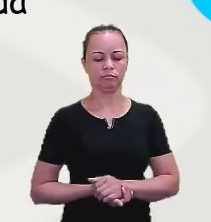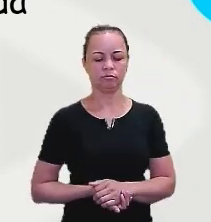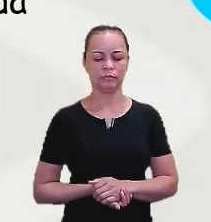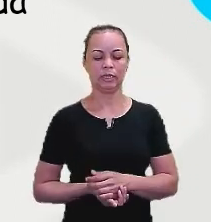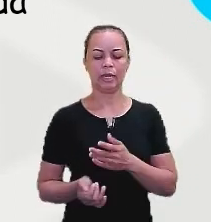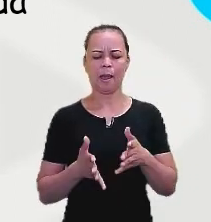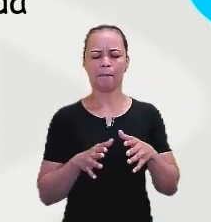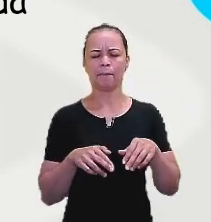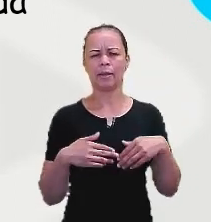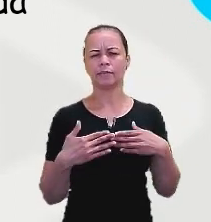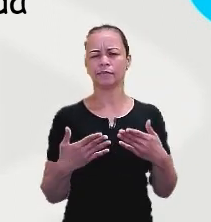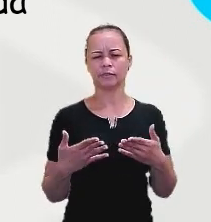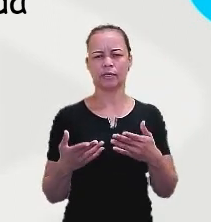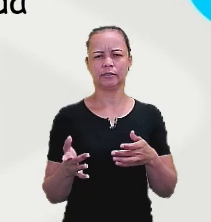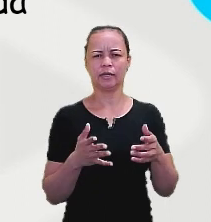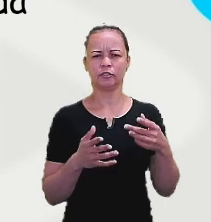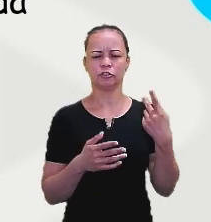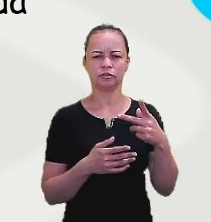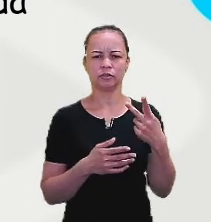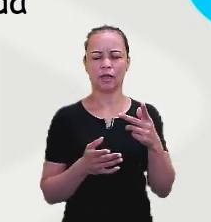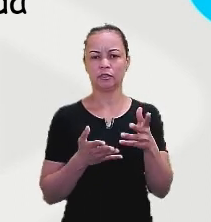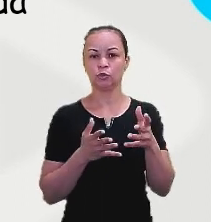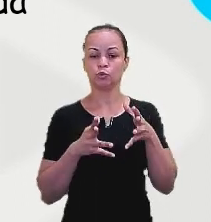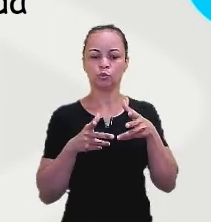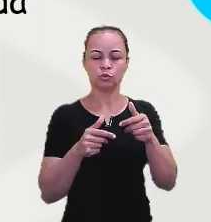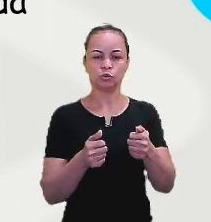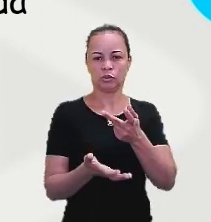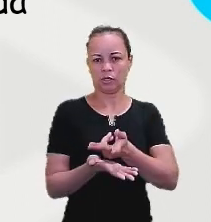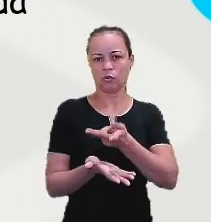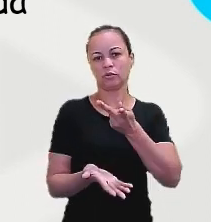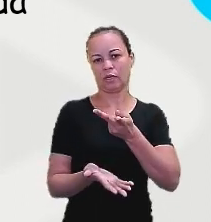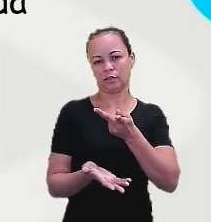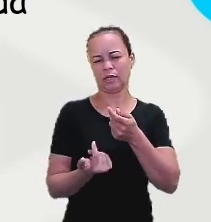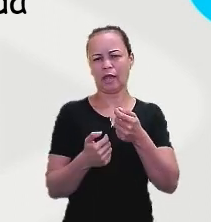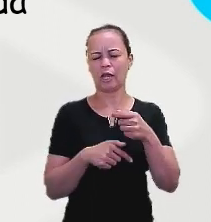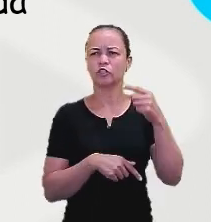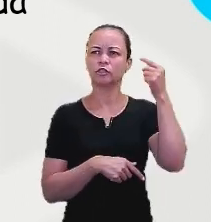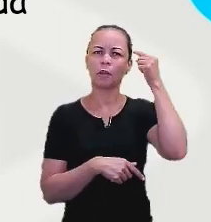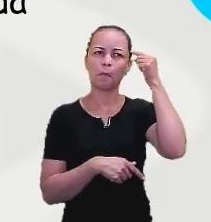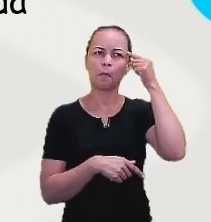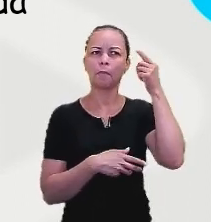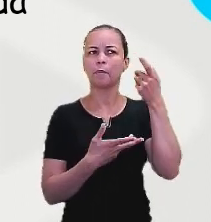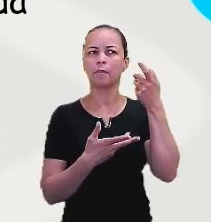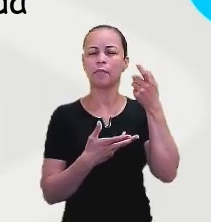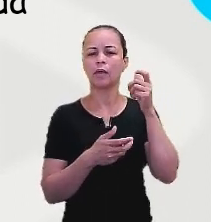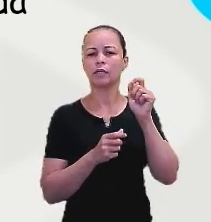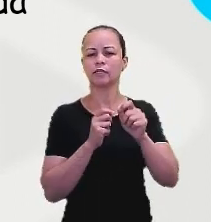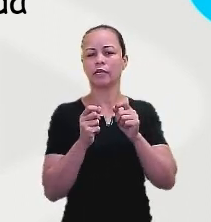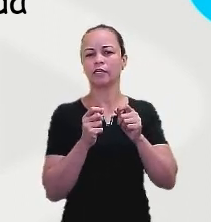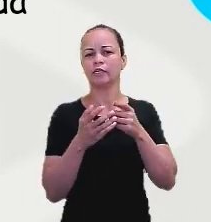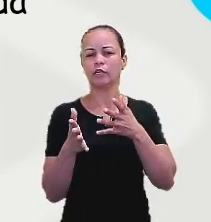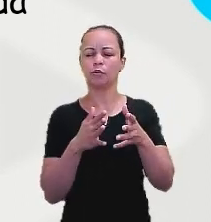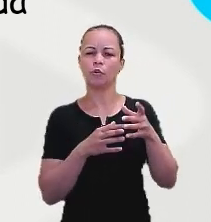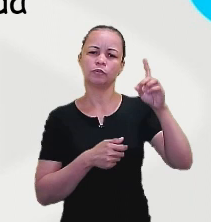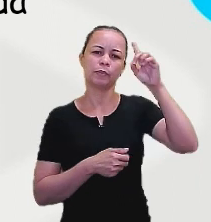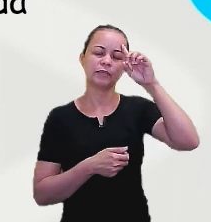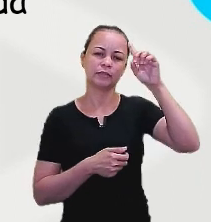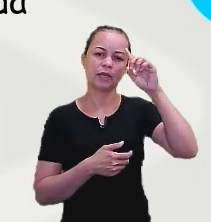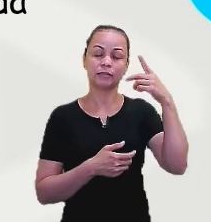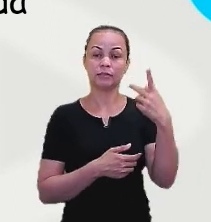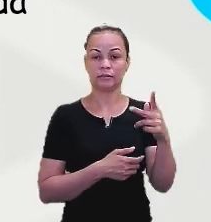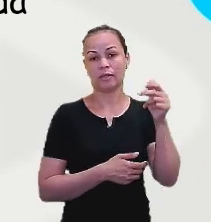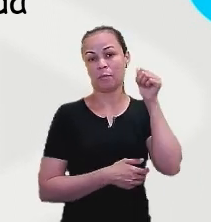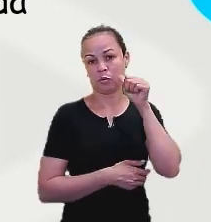ele estar relatando ali tudo o que acontece, a gente também pode pensar aqui um pouquinho do dia a dia também